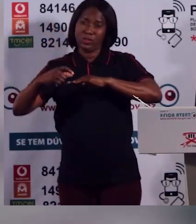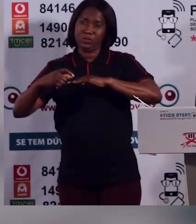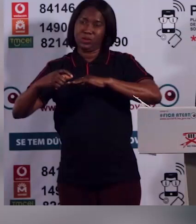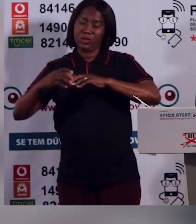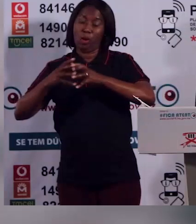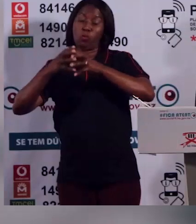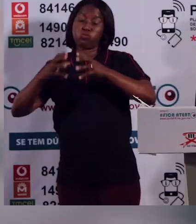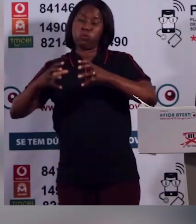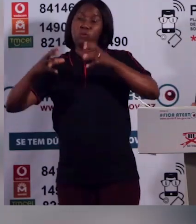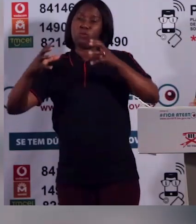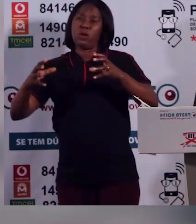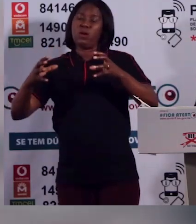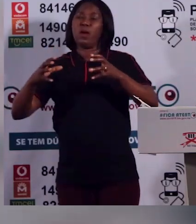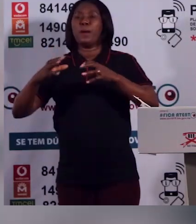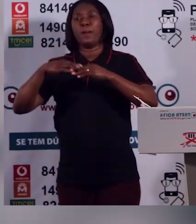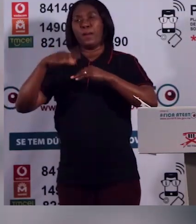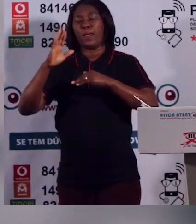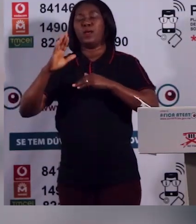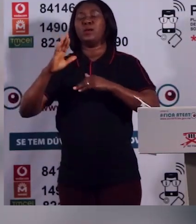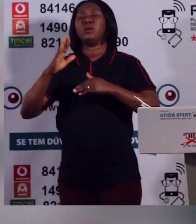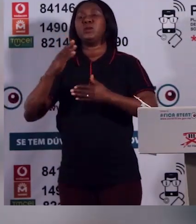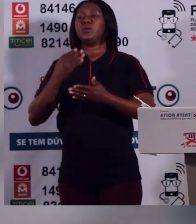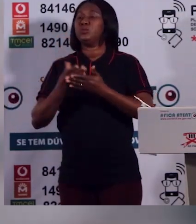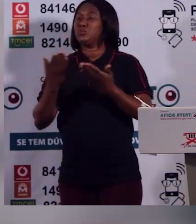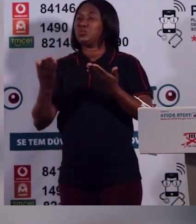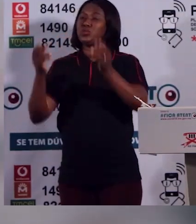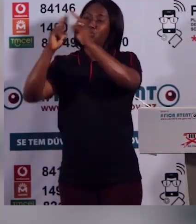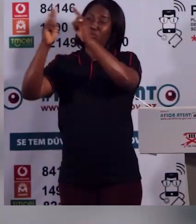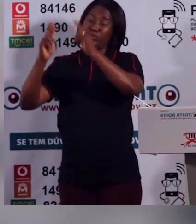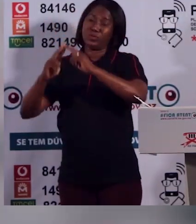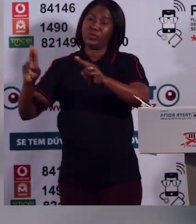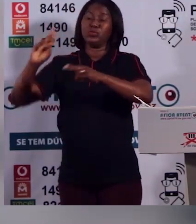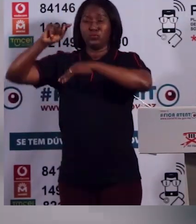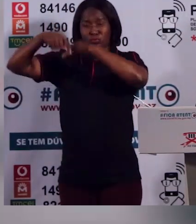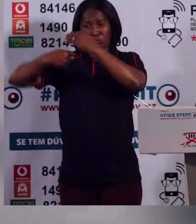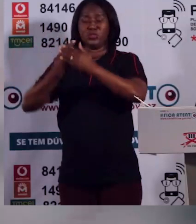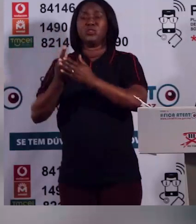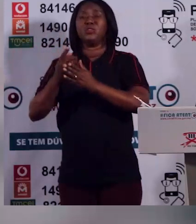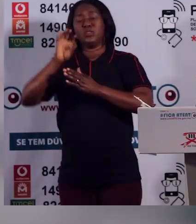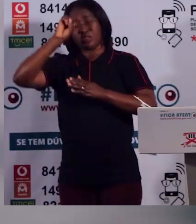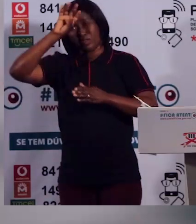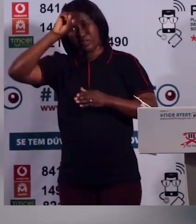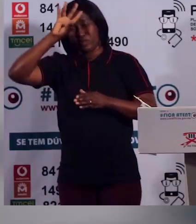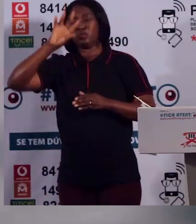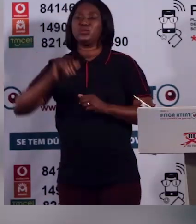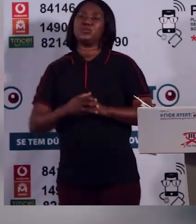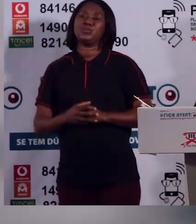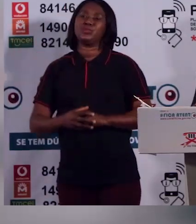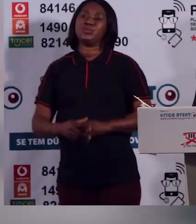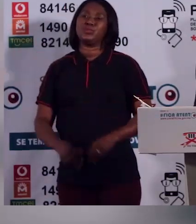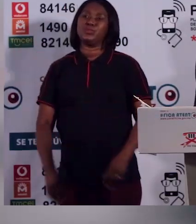um crescimento substancial graças a casos importados, principalmente da África do Sul. O